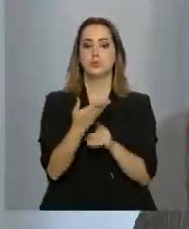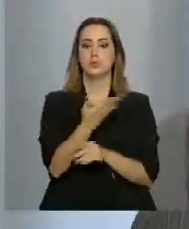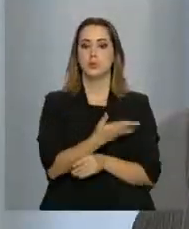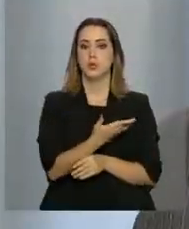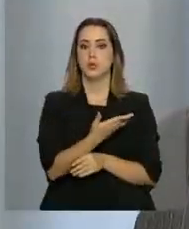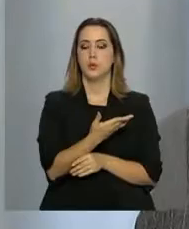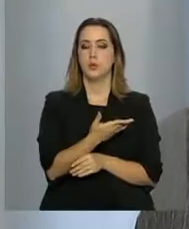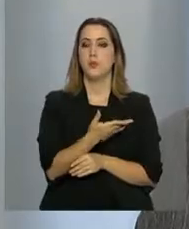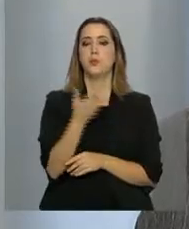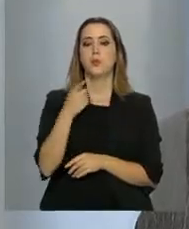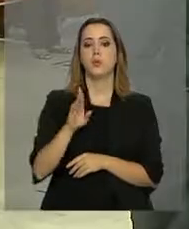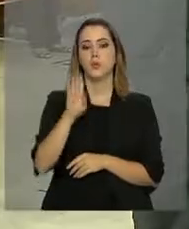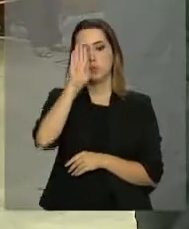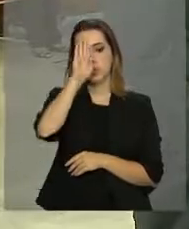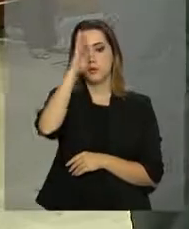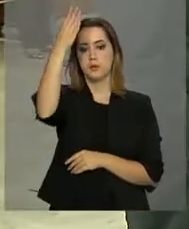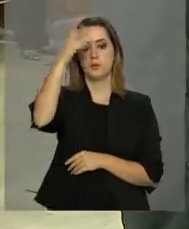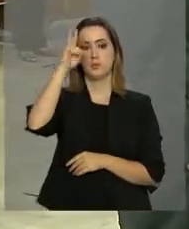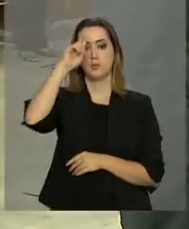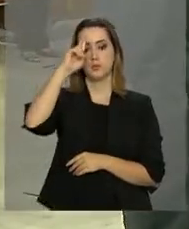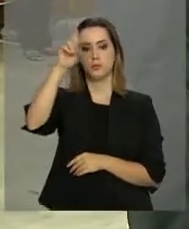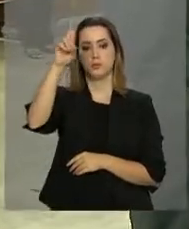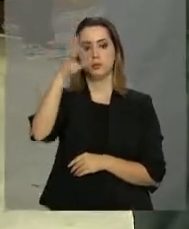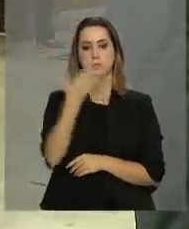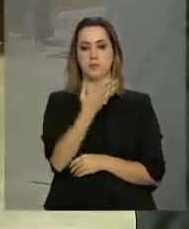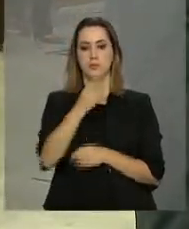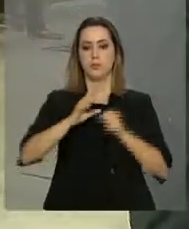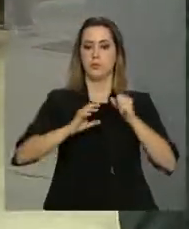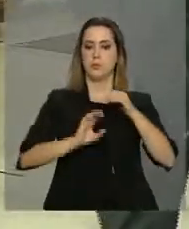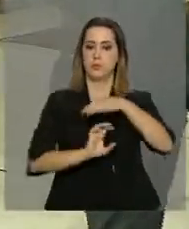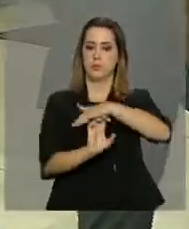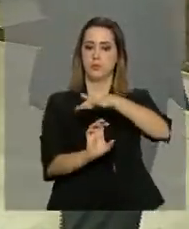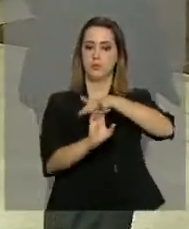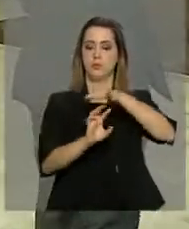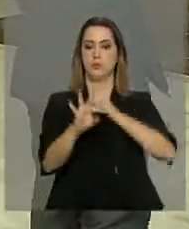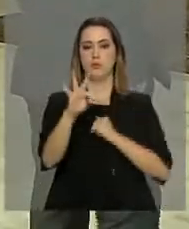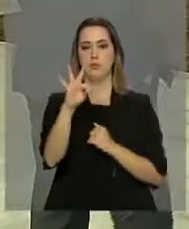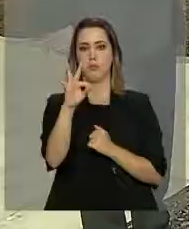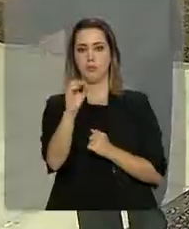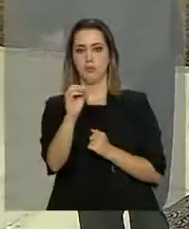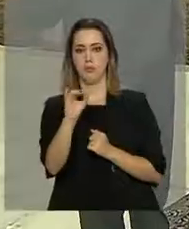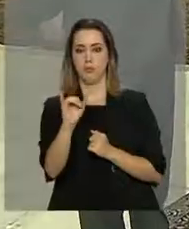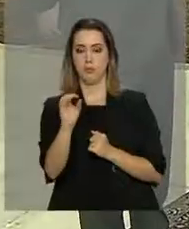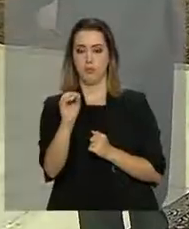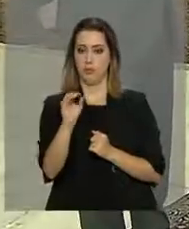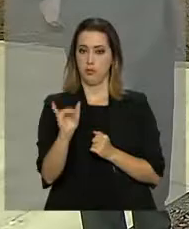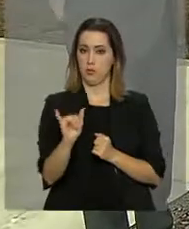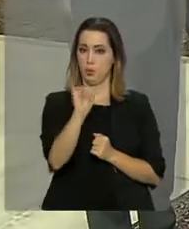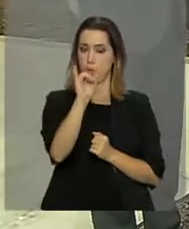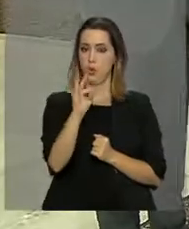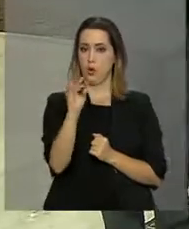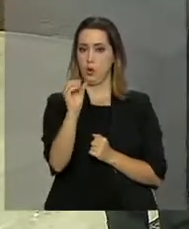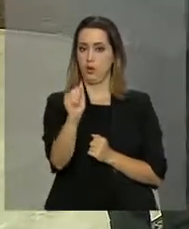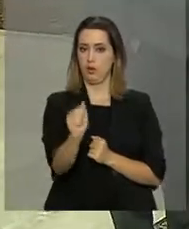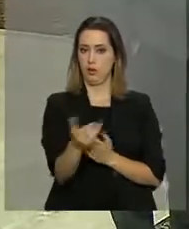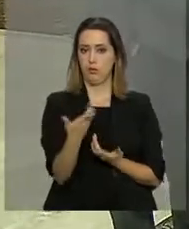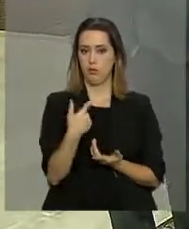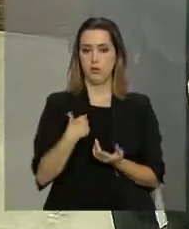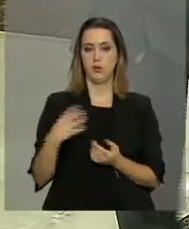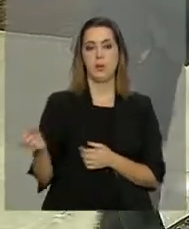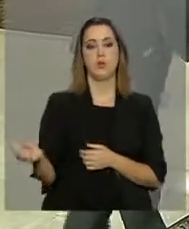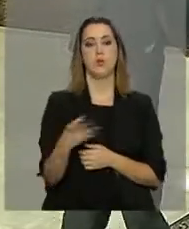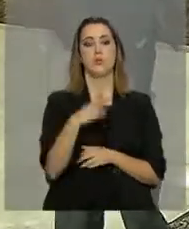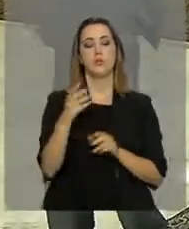santo ângelo o principal executivo da toyota na américa latina os recursos serão destinados à nacionalização dos motores